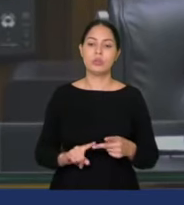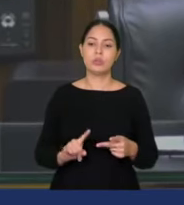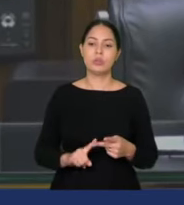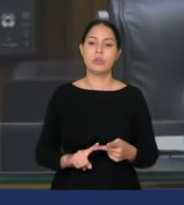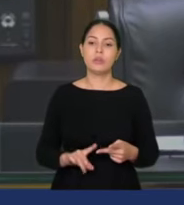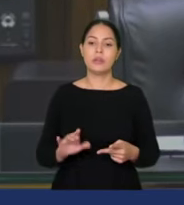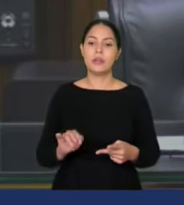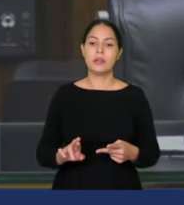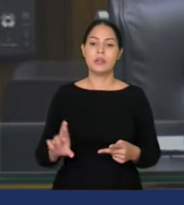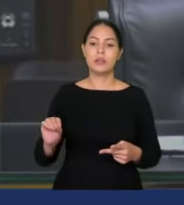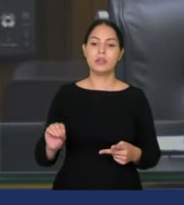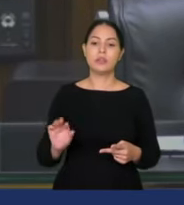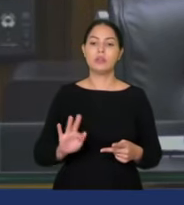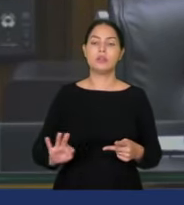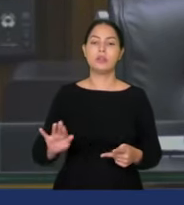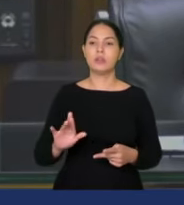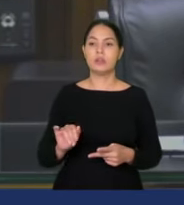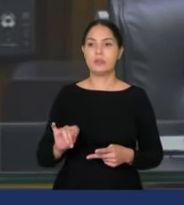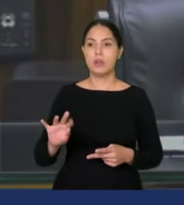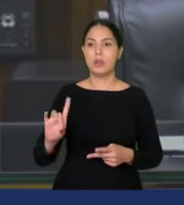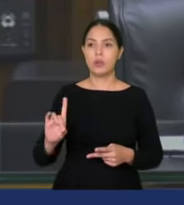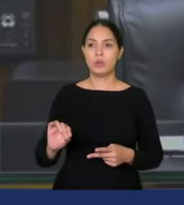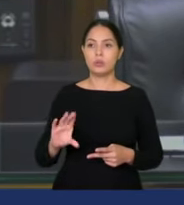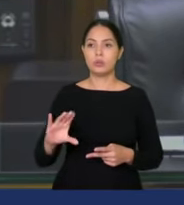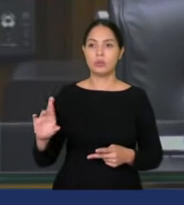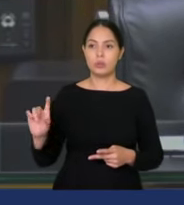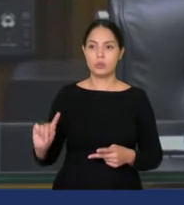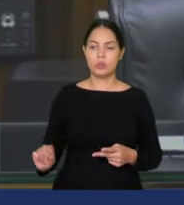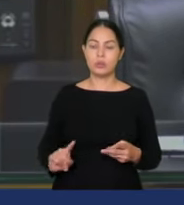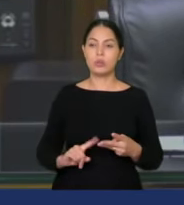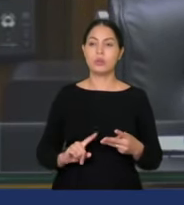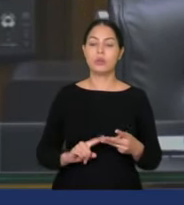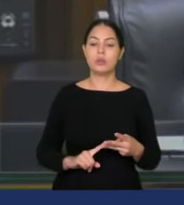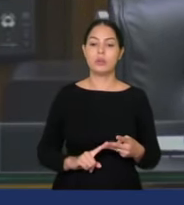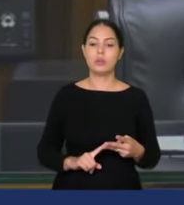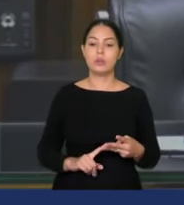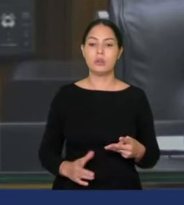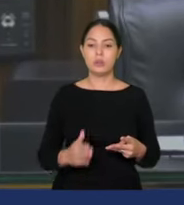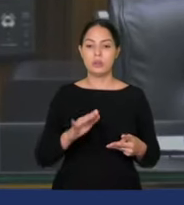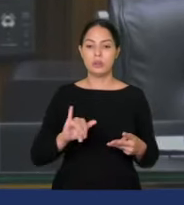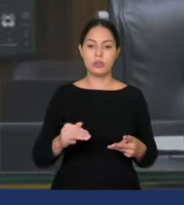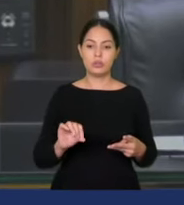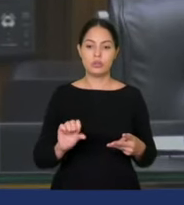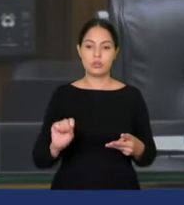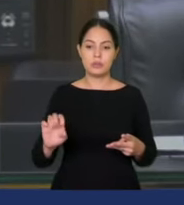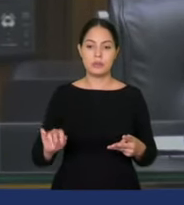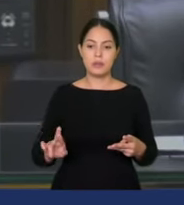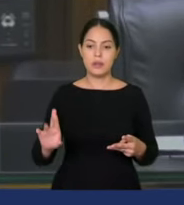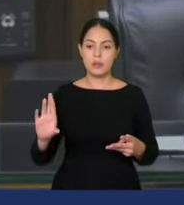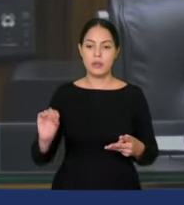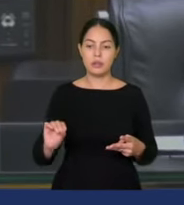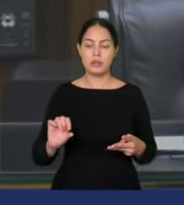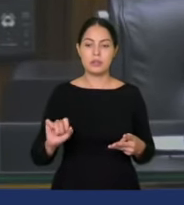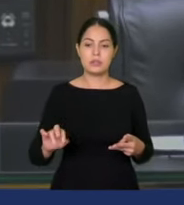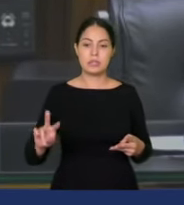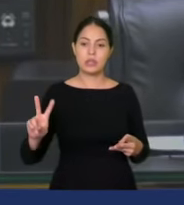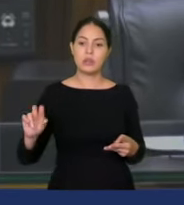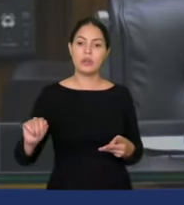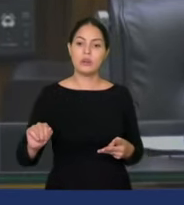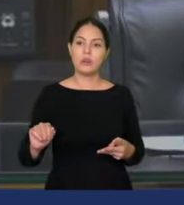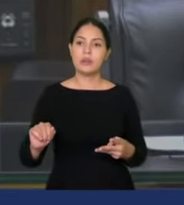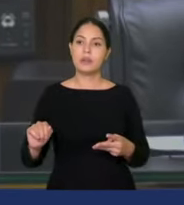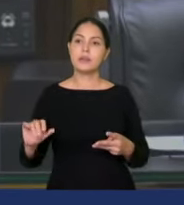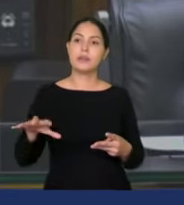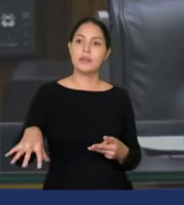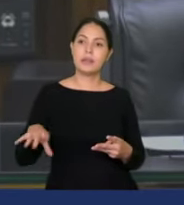Pública, da Fundação Oswaldo Cruz. Aqui a representação do José Maria dos Santos da Silva, Silva da ADCAP, deixar aqui